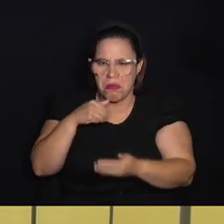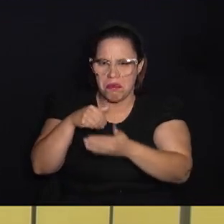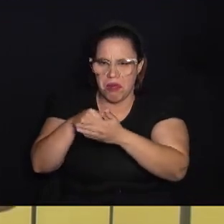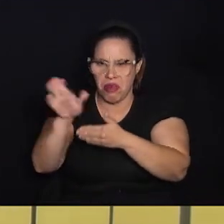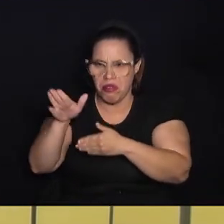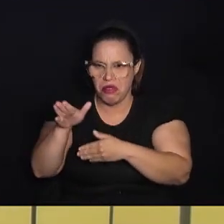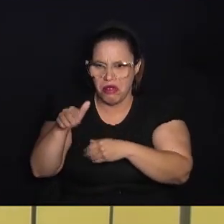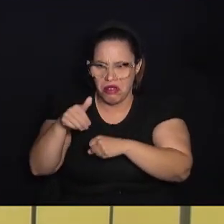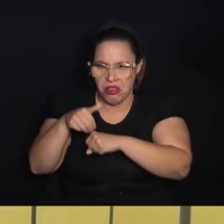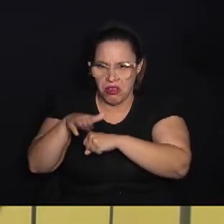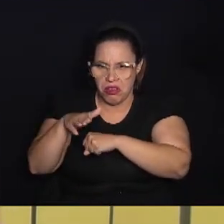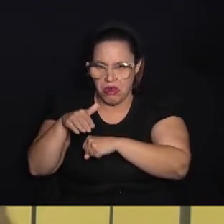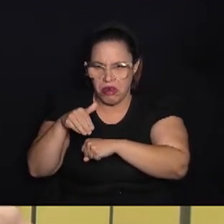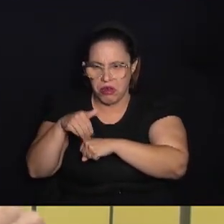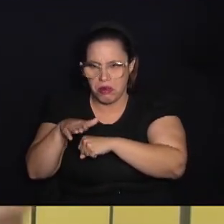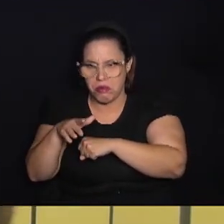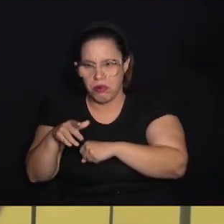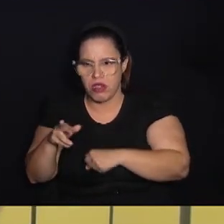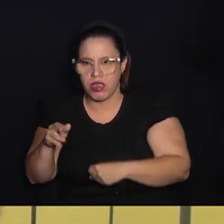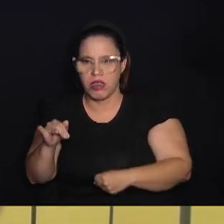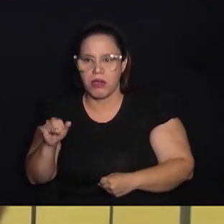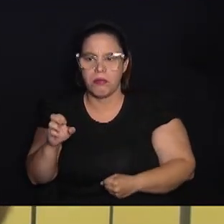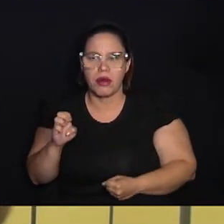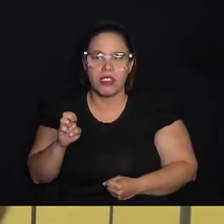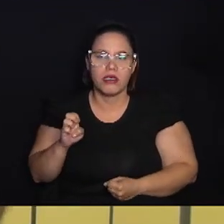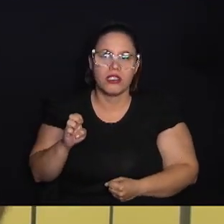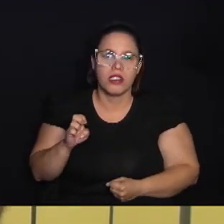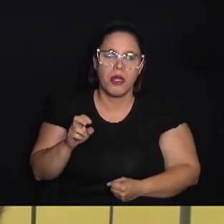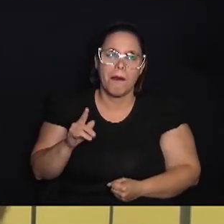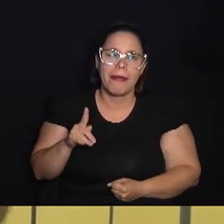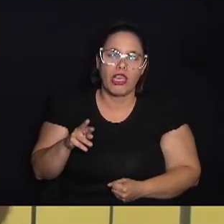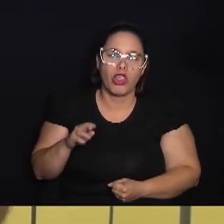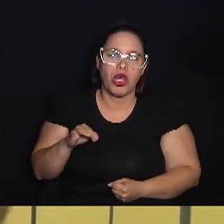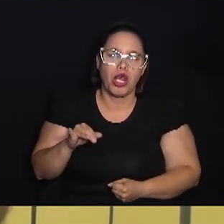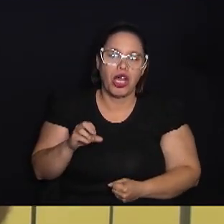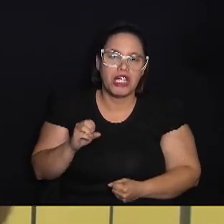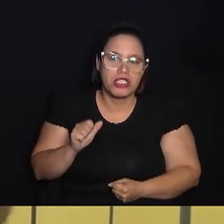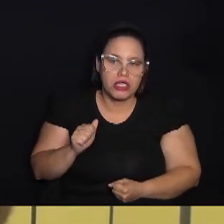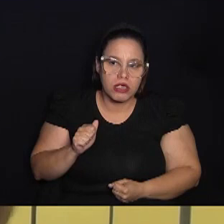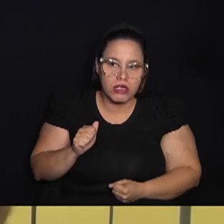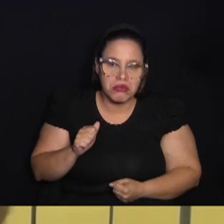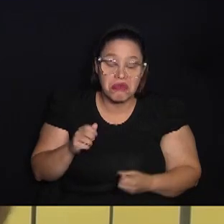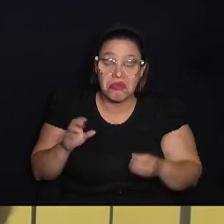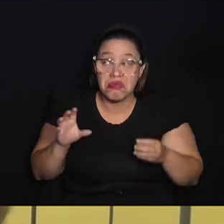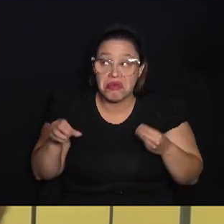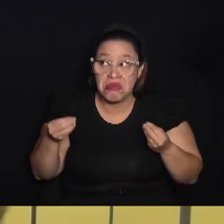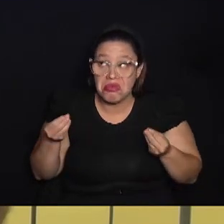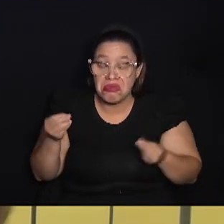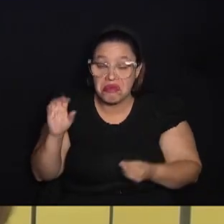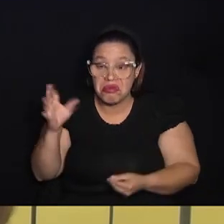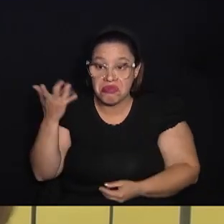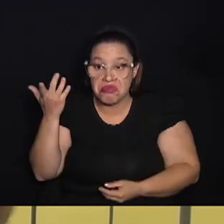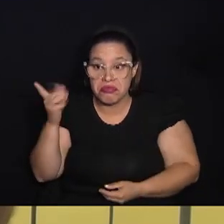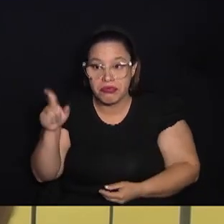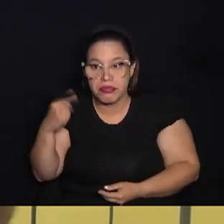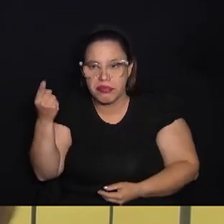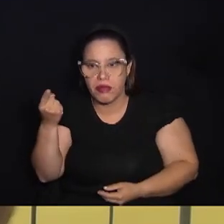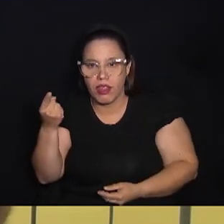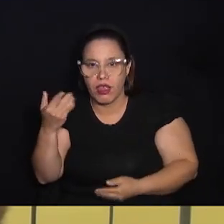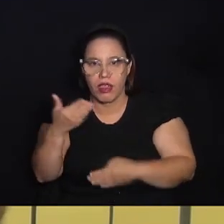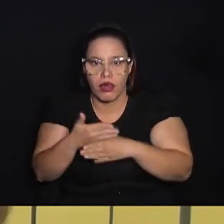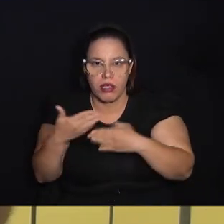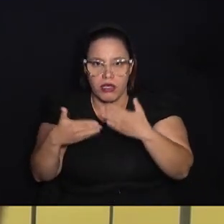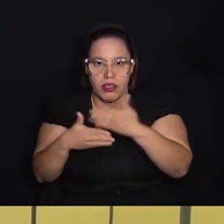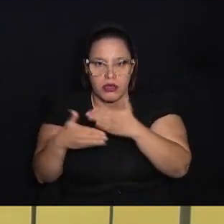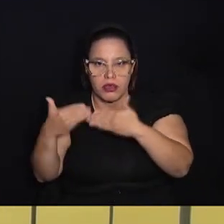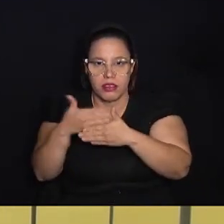expulsa né uma serpente mitológica né E aí o que acontece depois da construção E por que